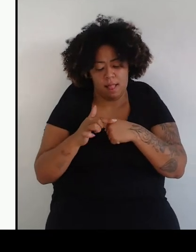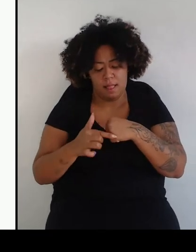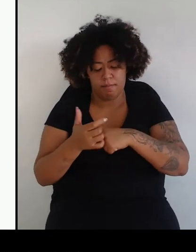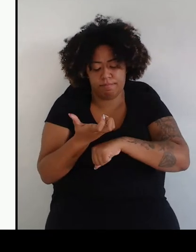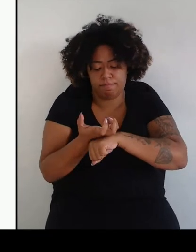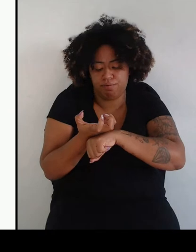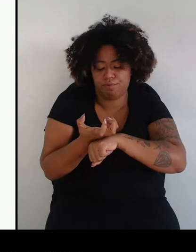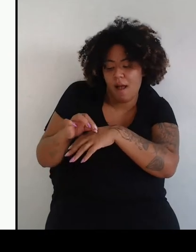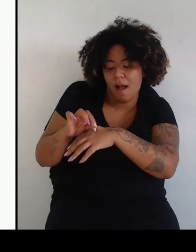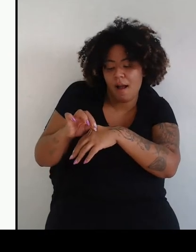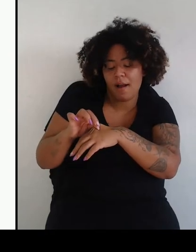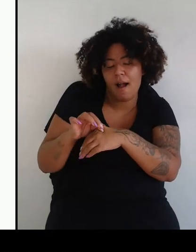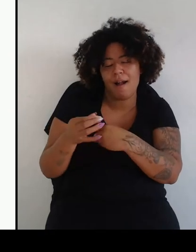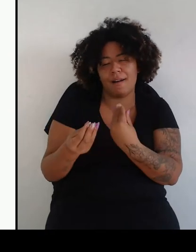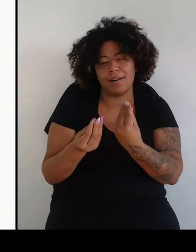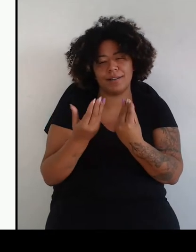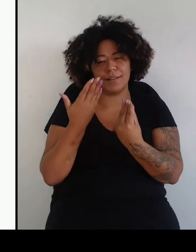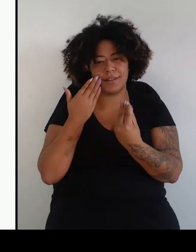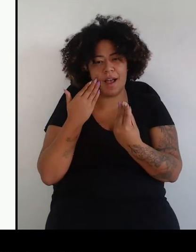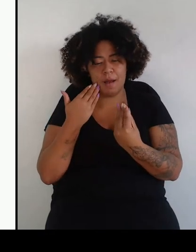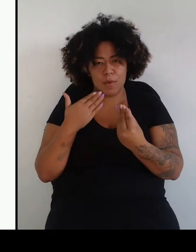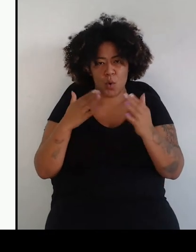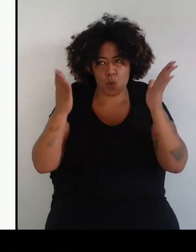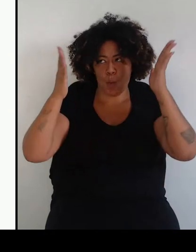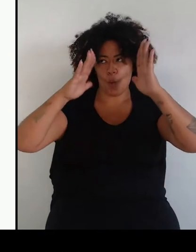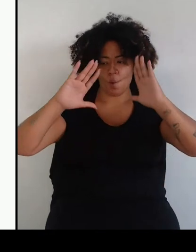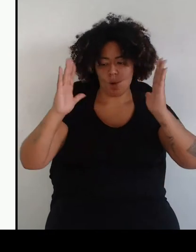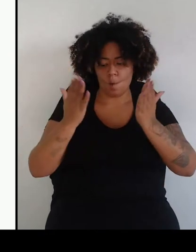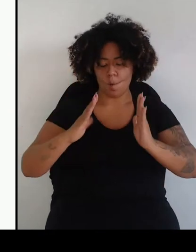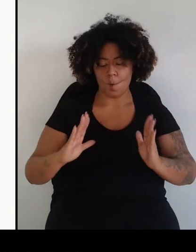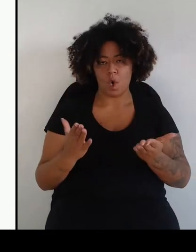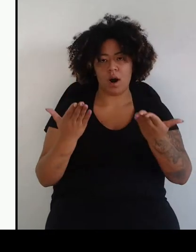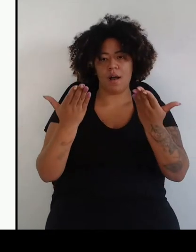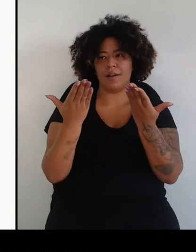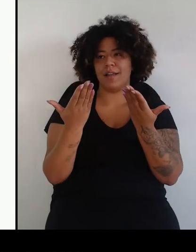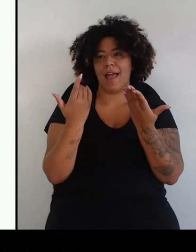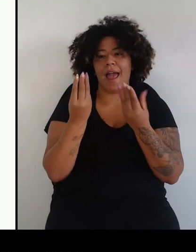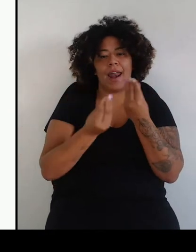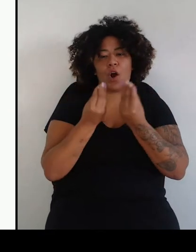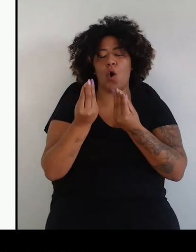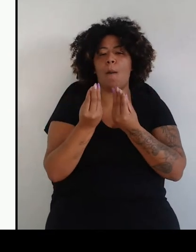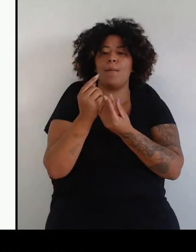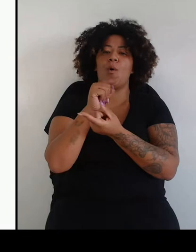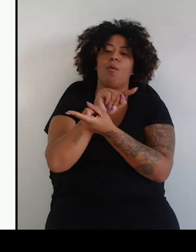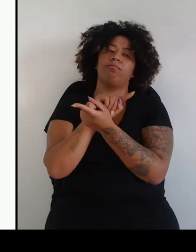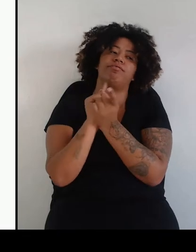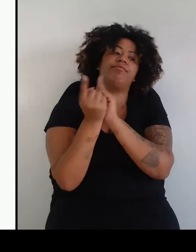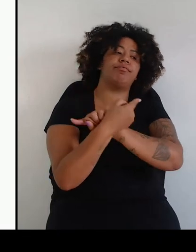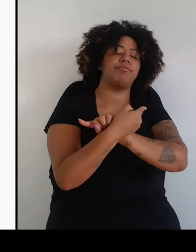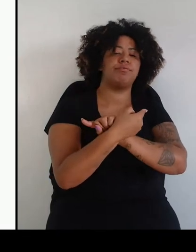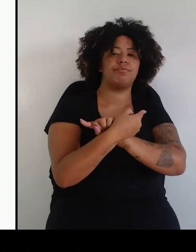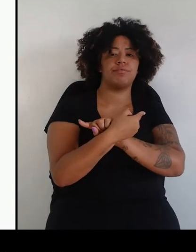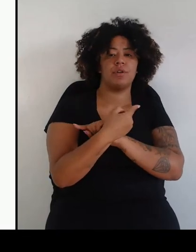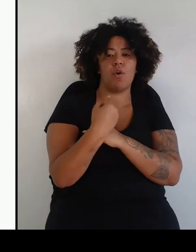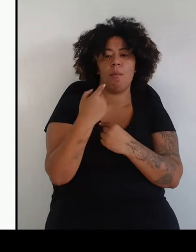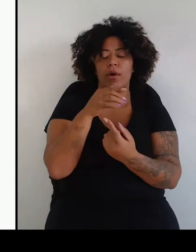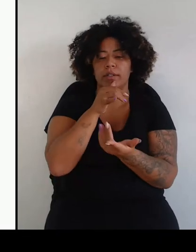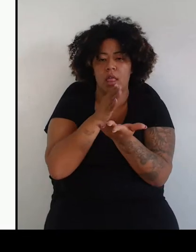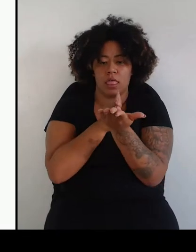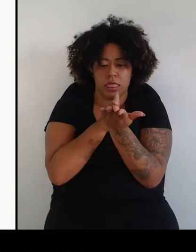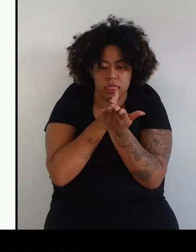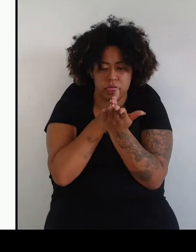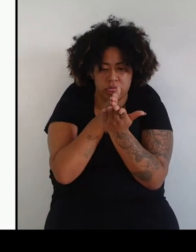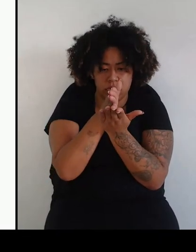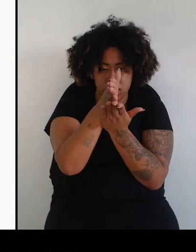e o disforme ele era um encontro de opostos onde o ponto de contato o ponto